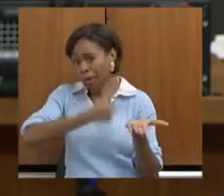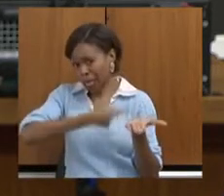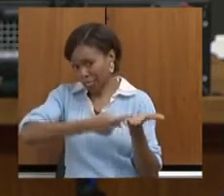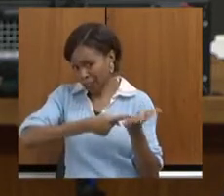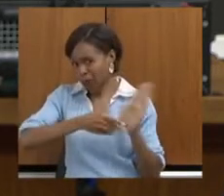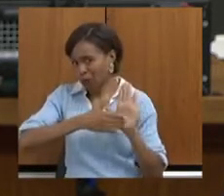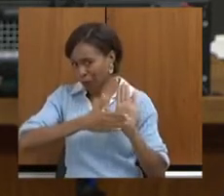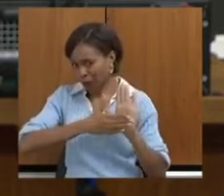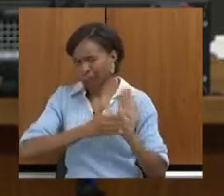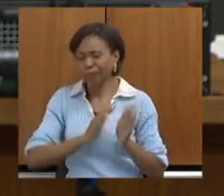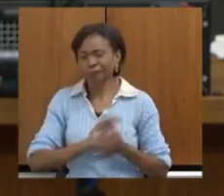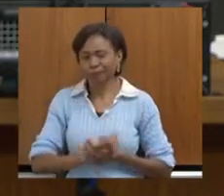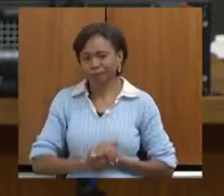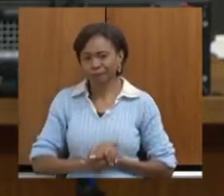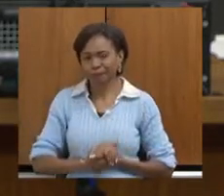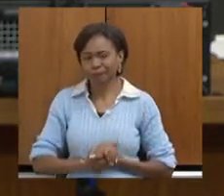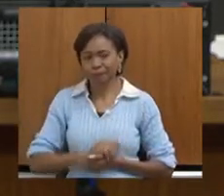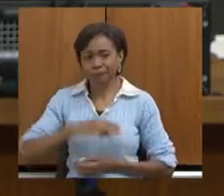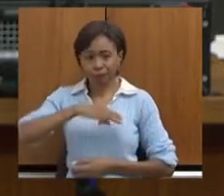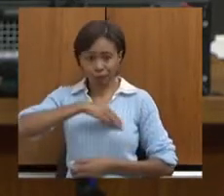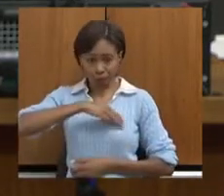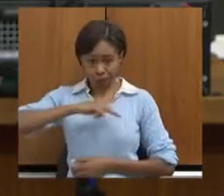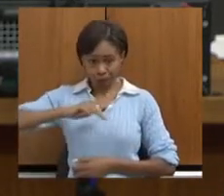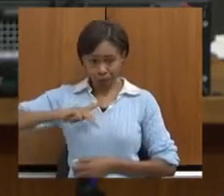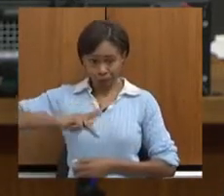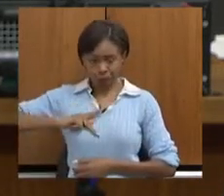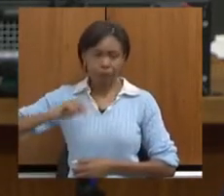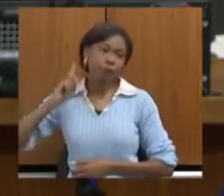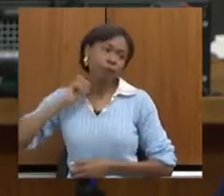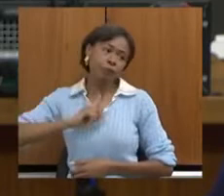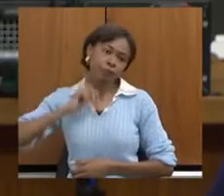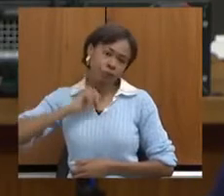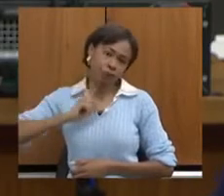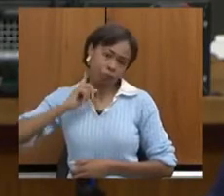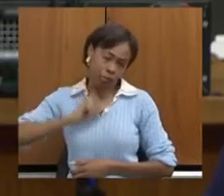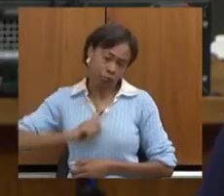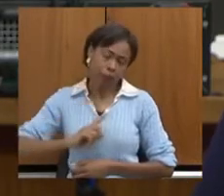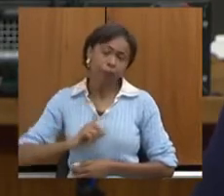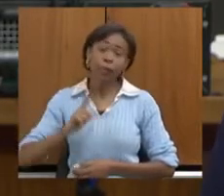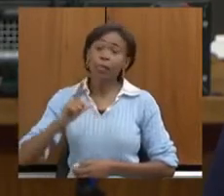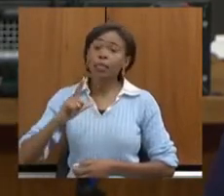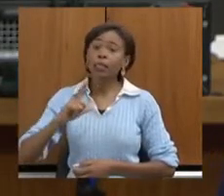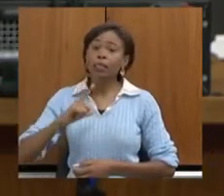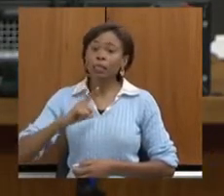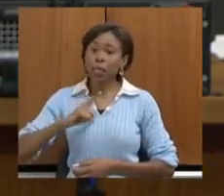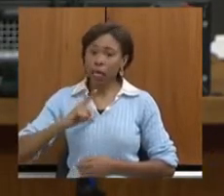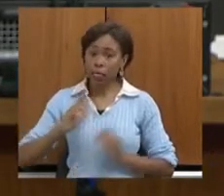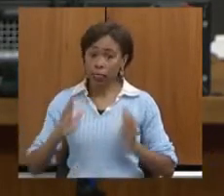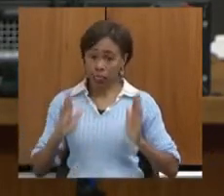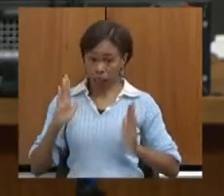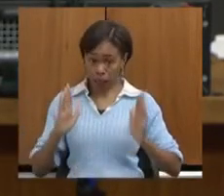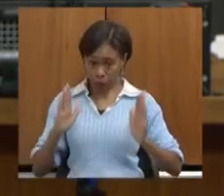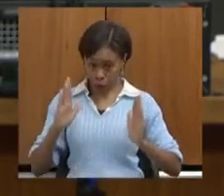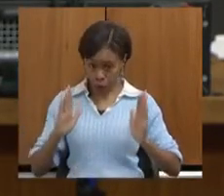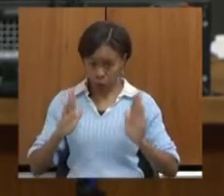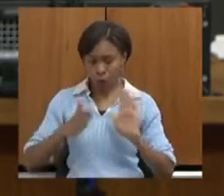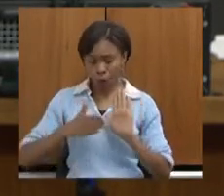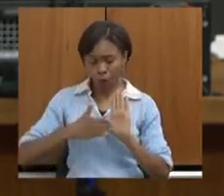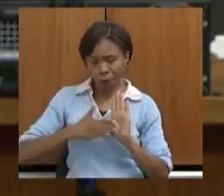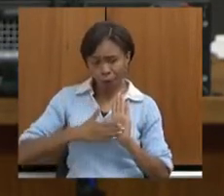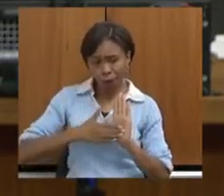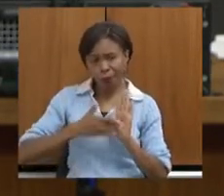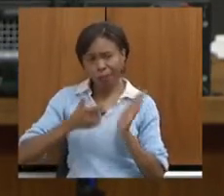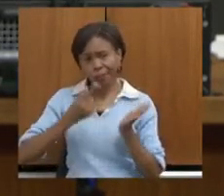bom o ministério público de Minas Gerais ele tem durante esse período de repactuação